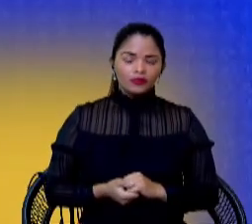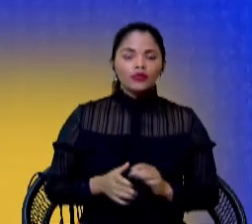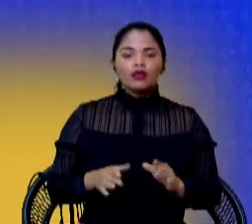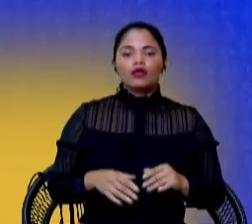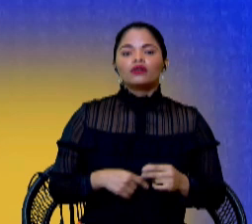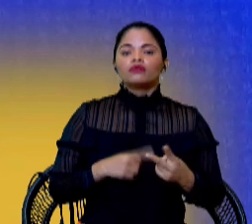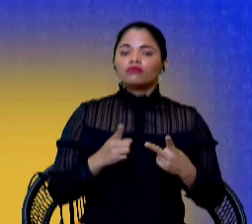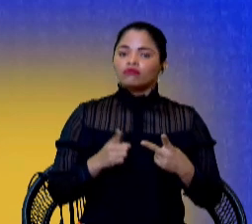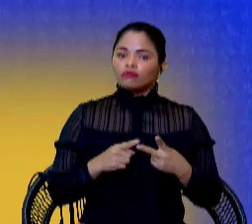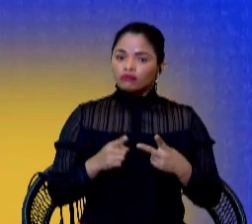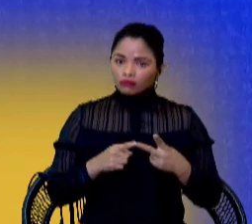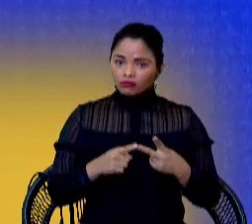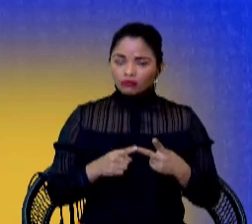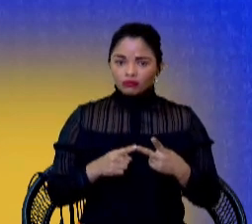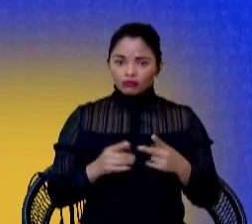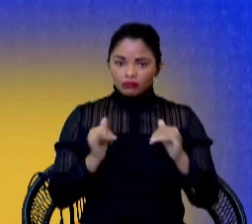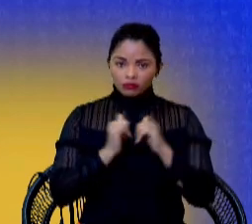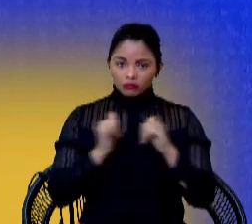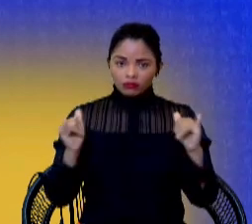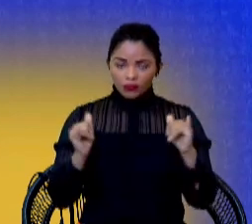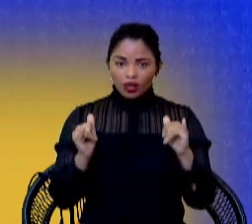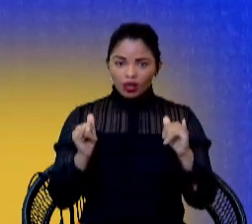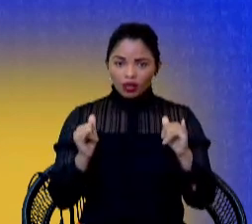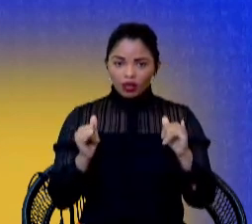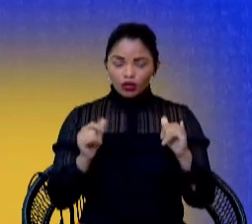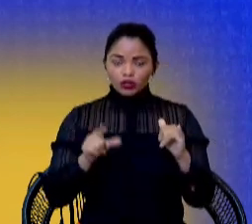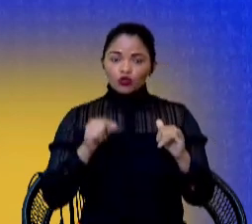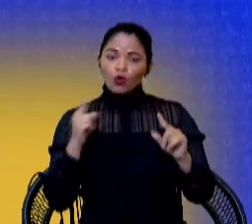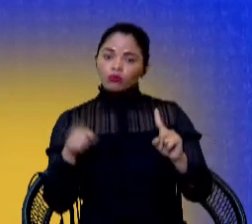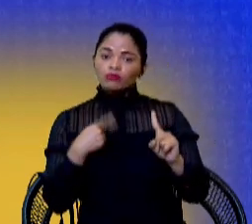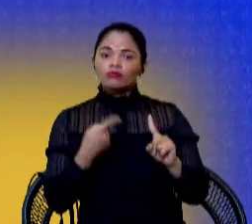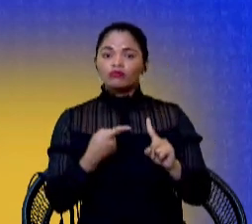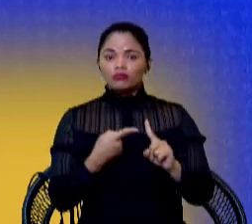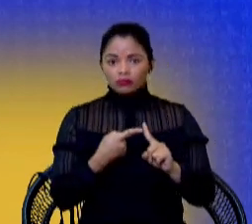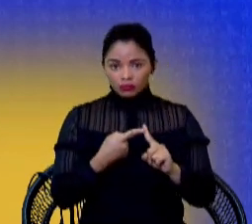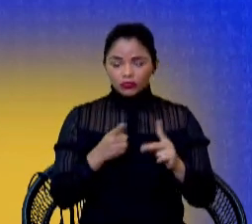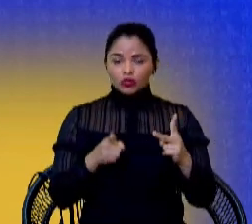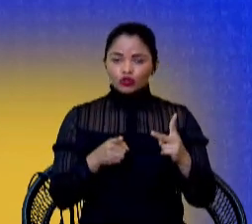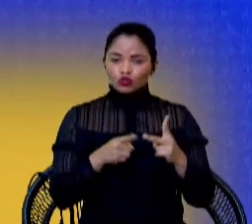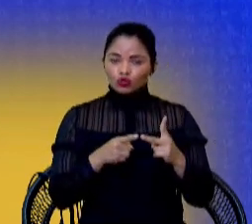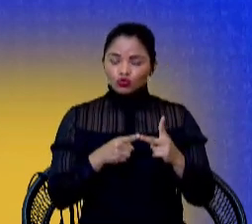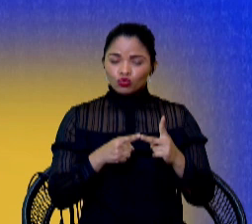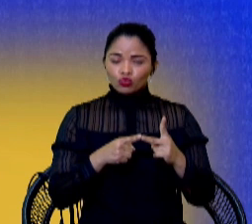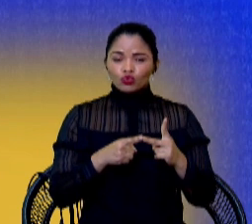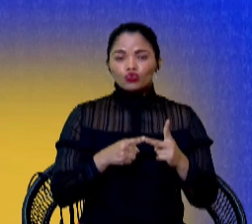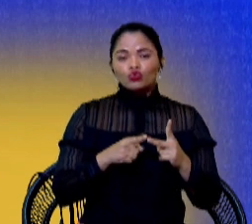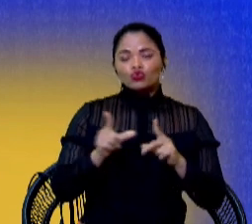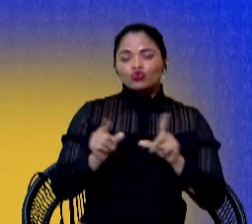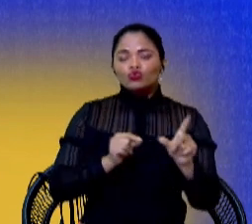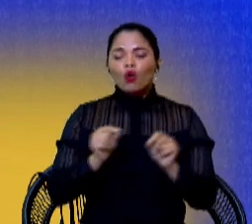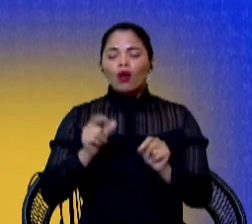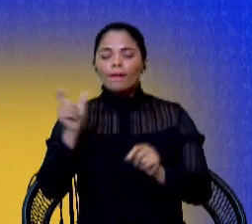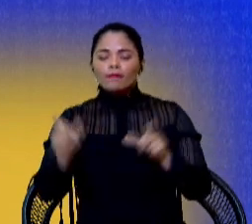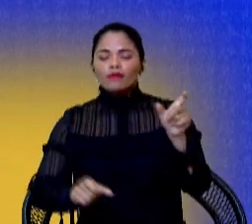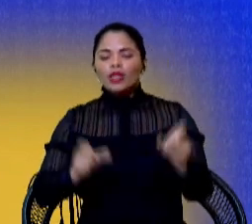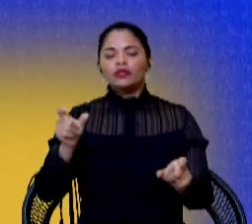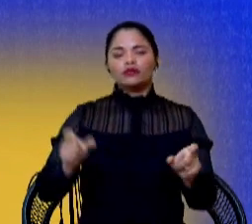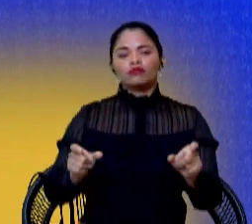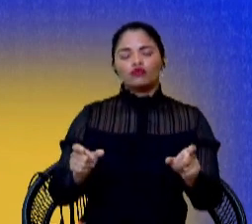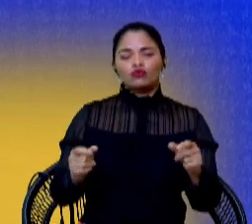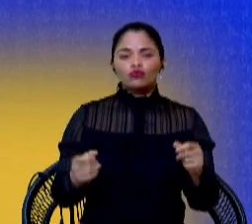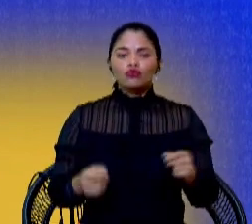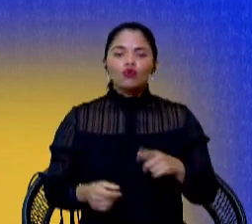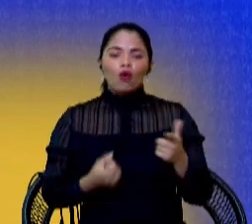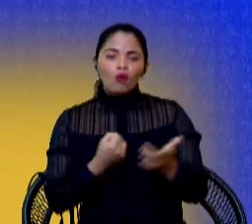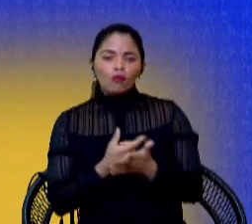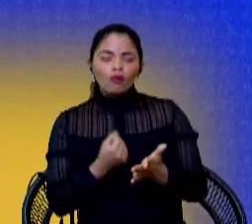Segunda dica, tá, pessoal? Então, primeiro, definir um objetivo. Segunda dica, segmente o seu público, né? A gente fala bastante e bate bastante